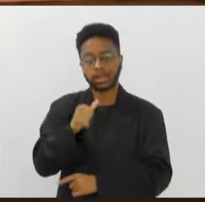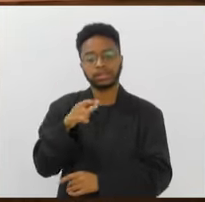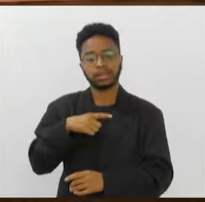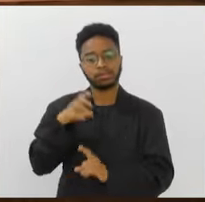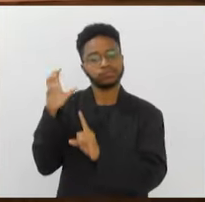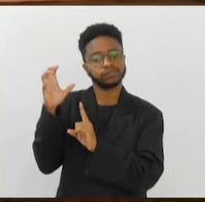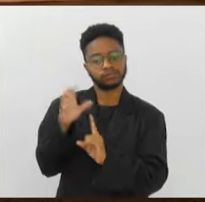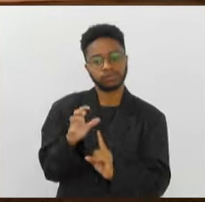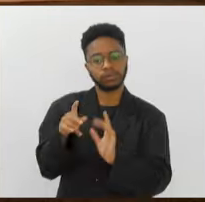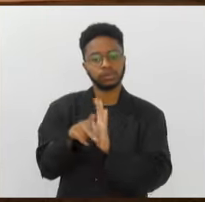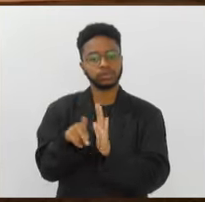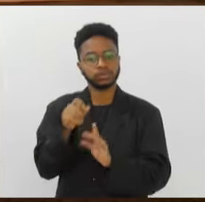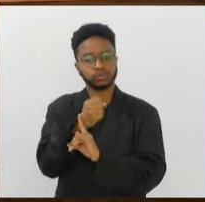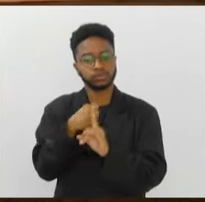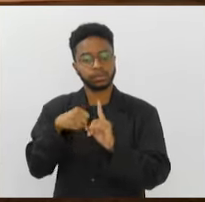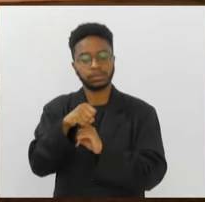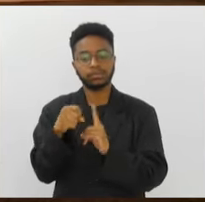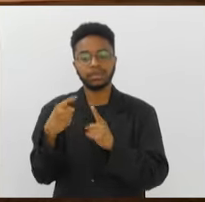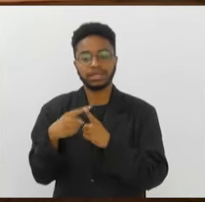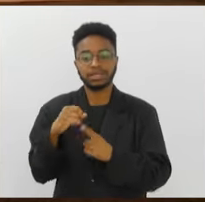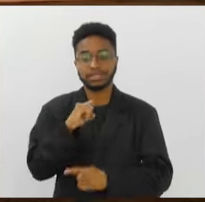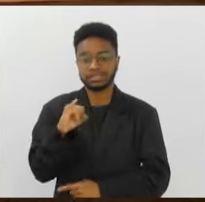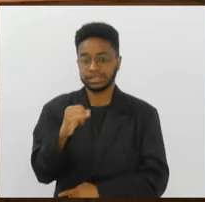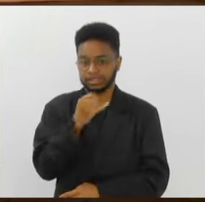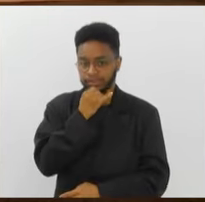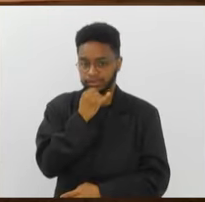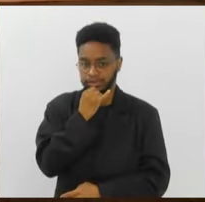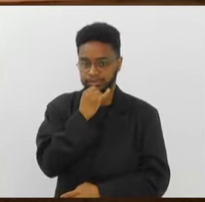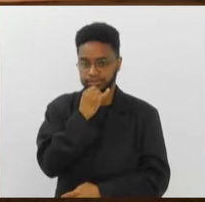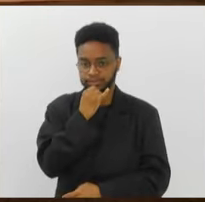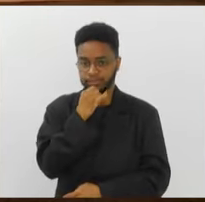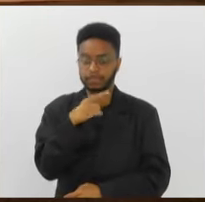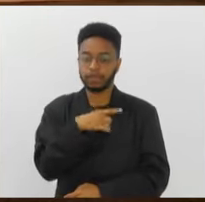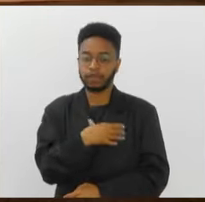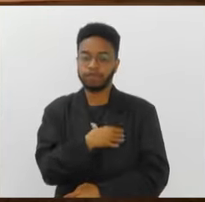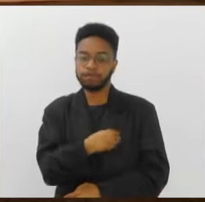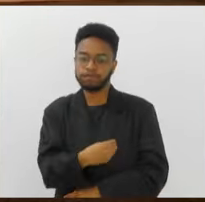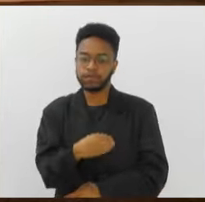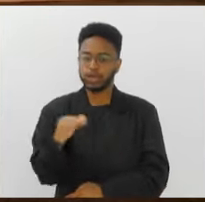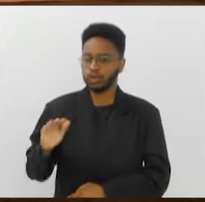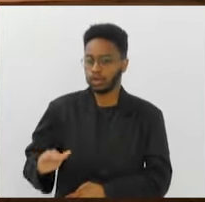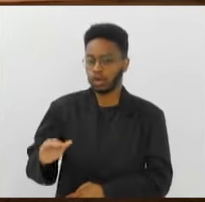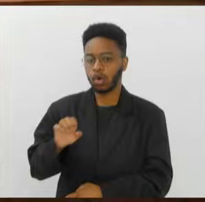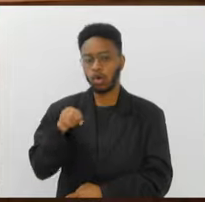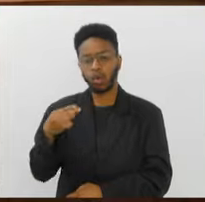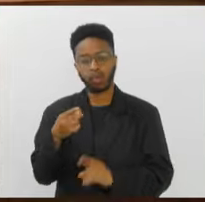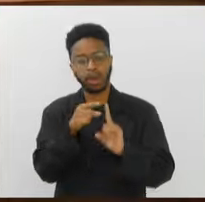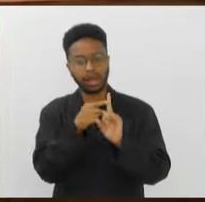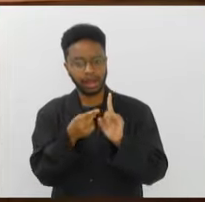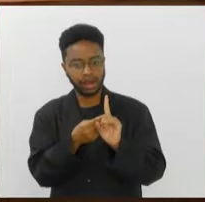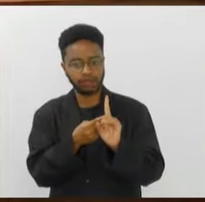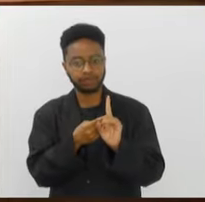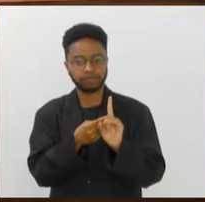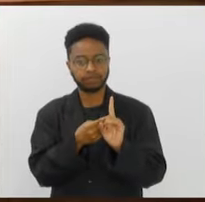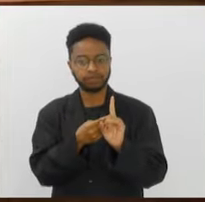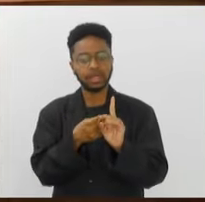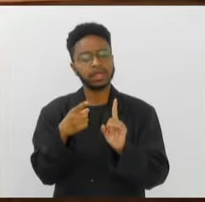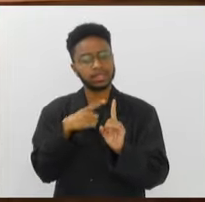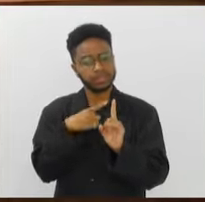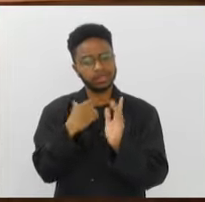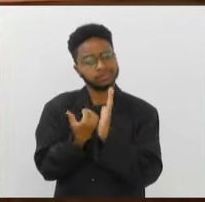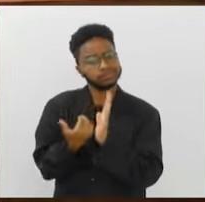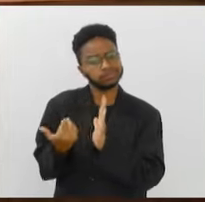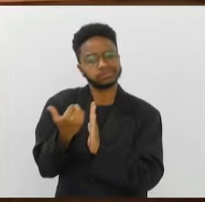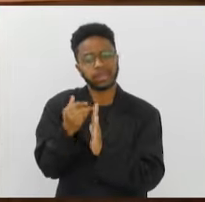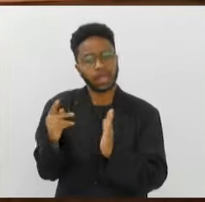sociedade. Quando ela está, por exemplo, tem um filho pequeno, está grávida, etc., essas tensões são muito